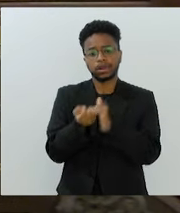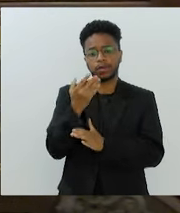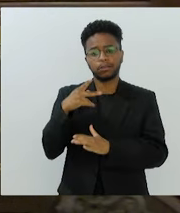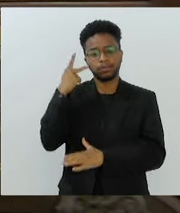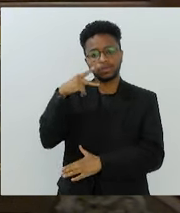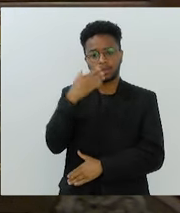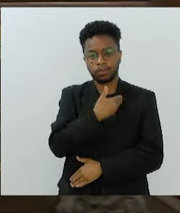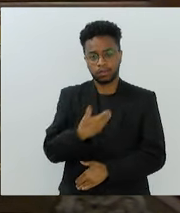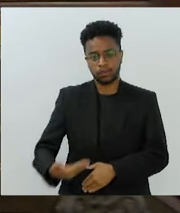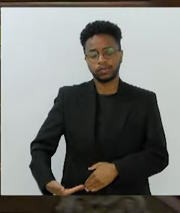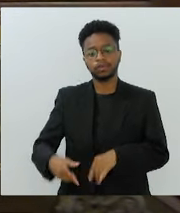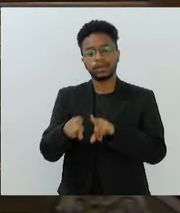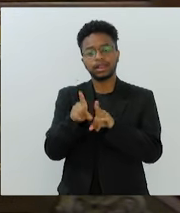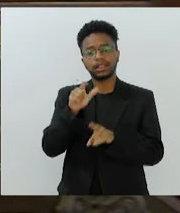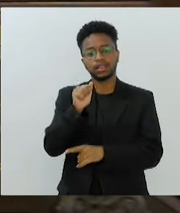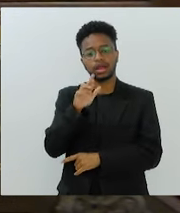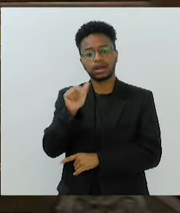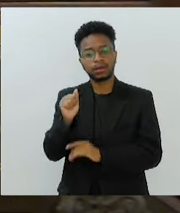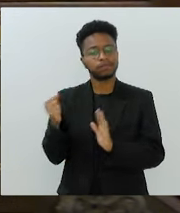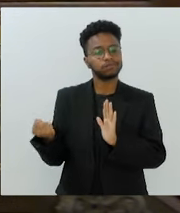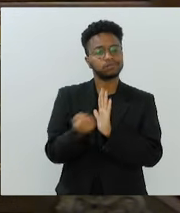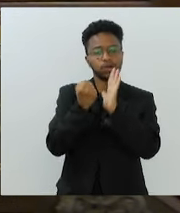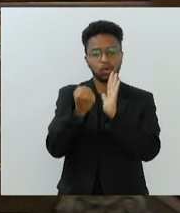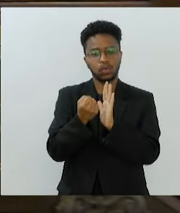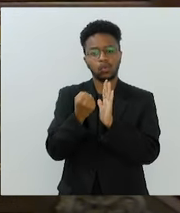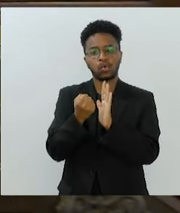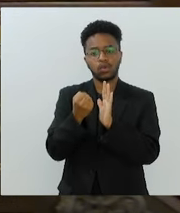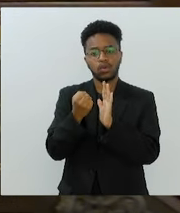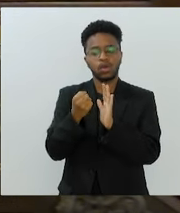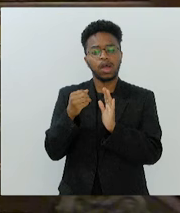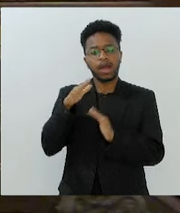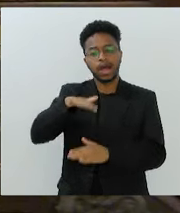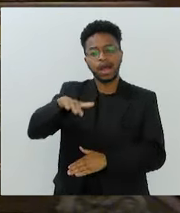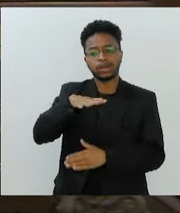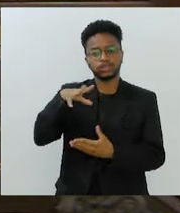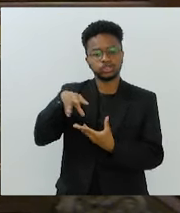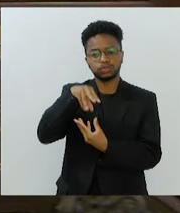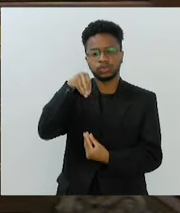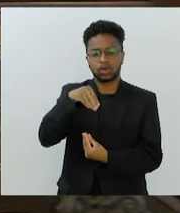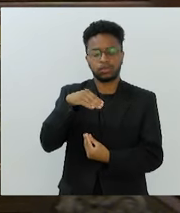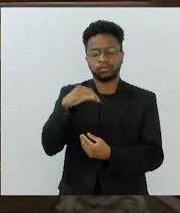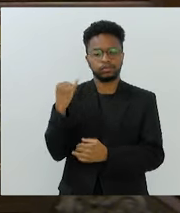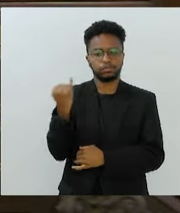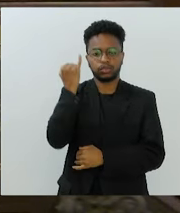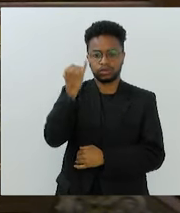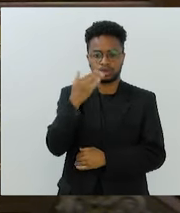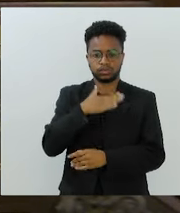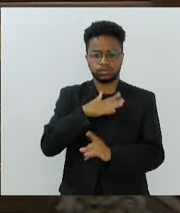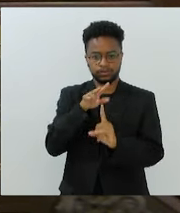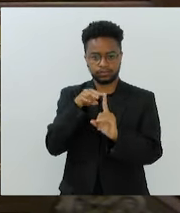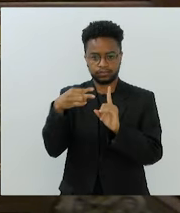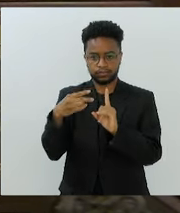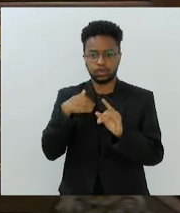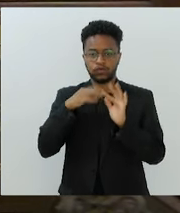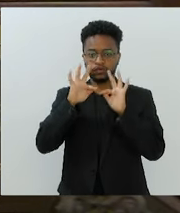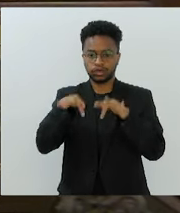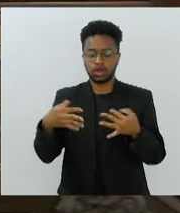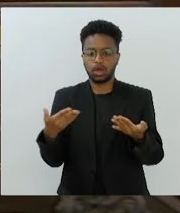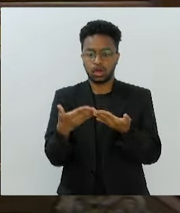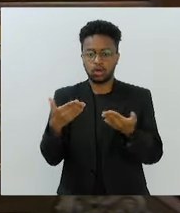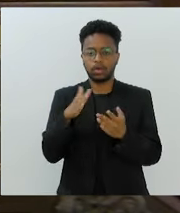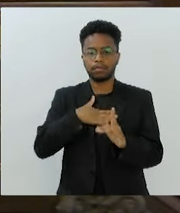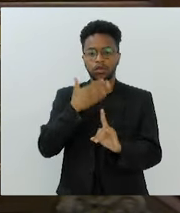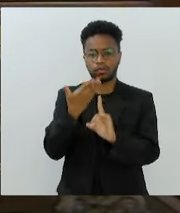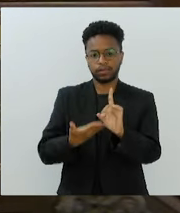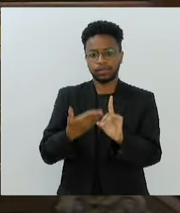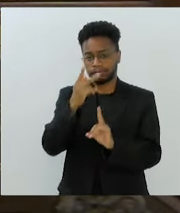a Lara nos deixou um legado espiritual monumental, do meu ponto de vista. Encerro minha homenagem aos invisíveis,